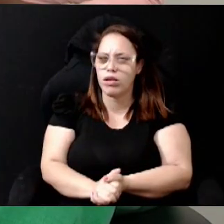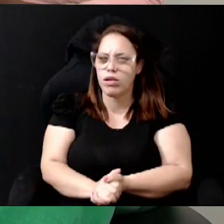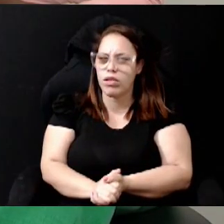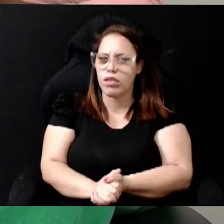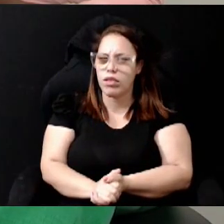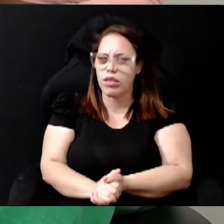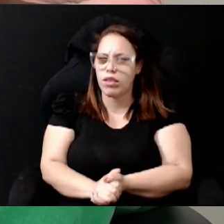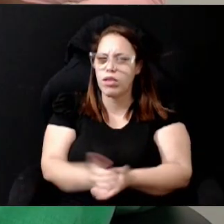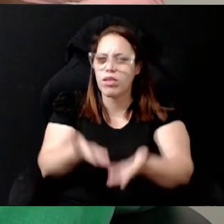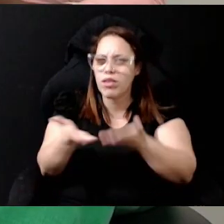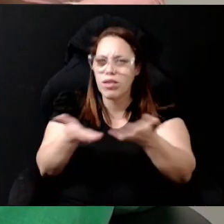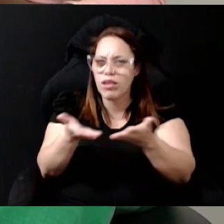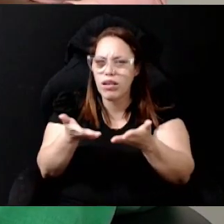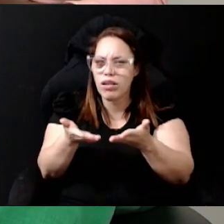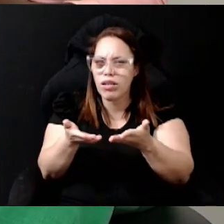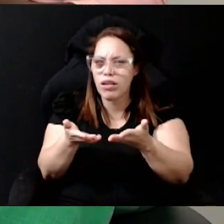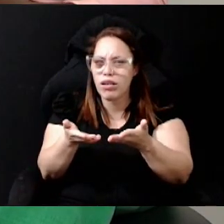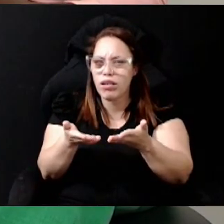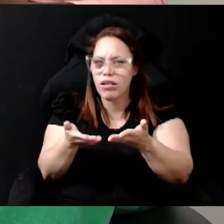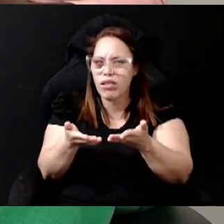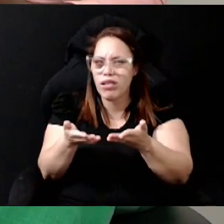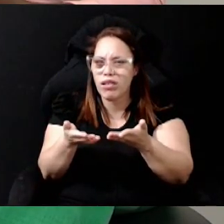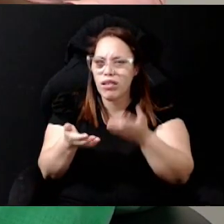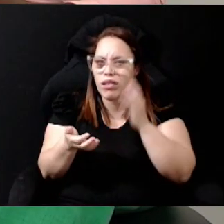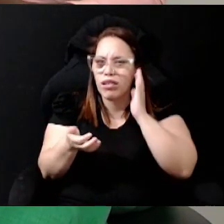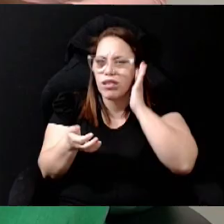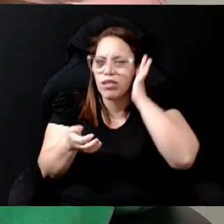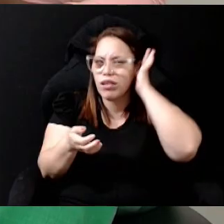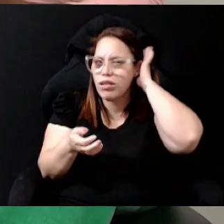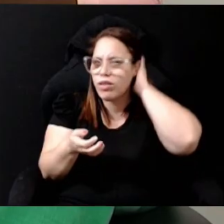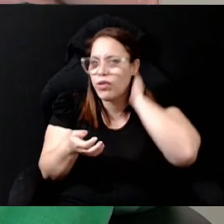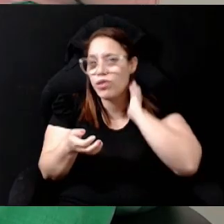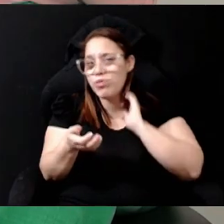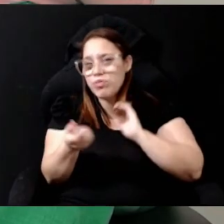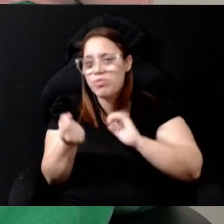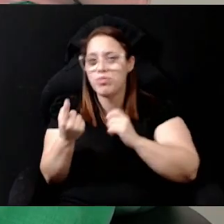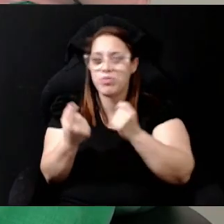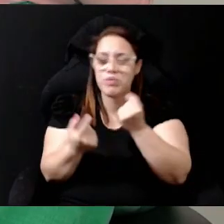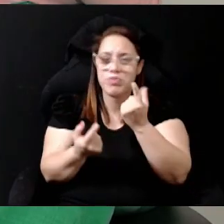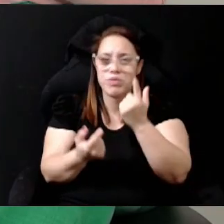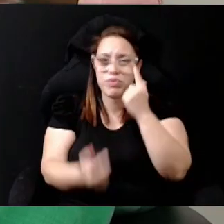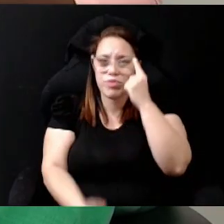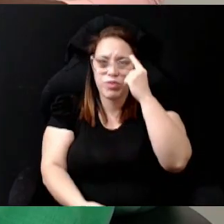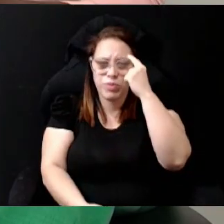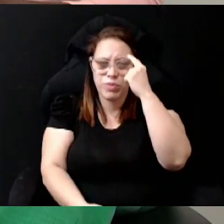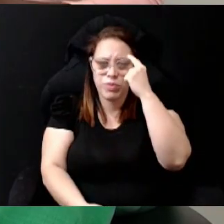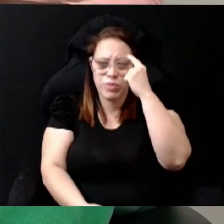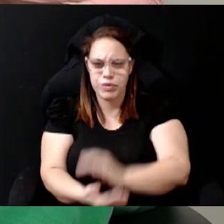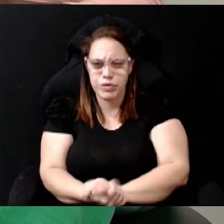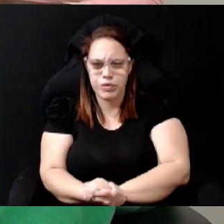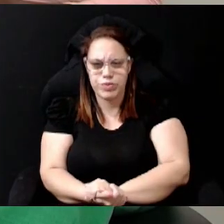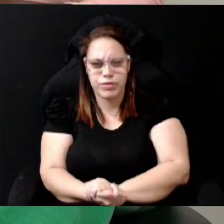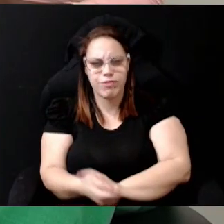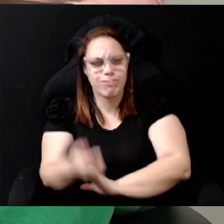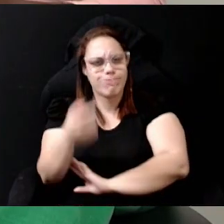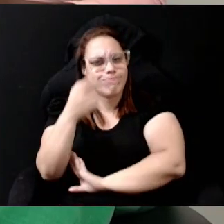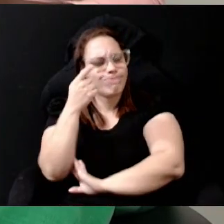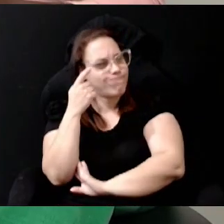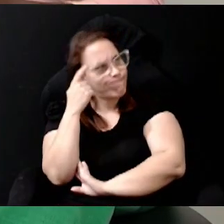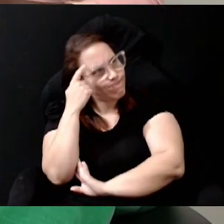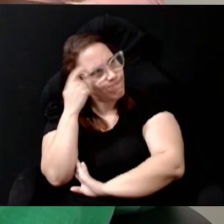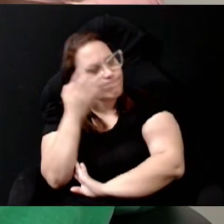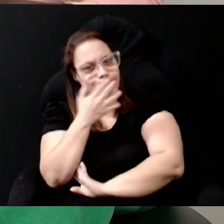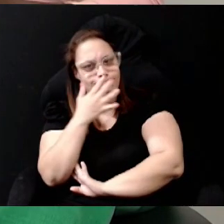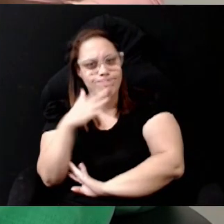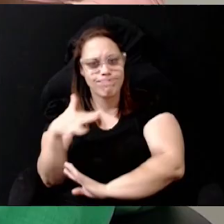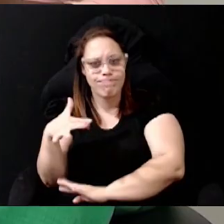estão lidando com toda essa situação? Porque também não é algo até novo, né, Sim. Valéria? Assim...